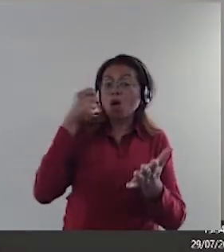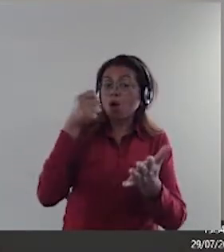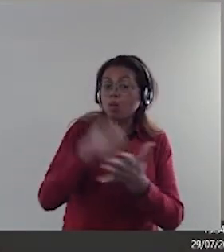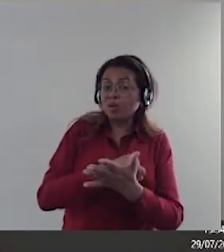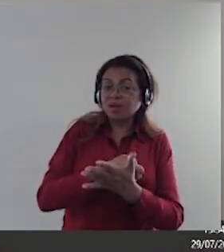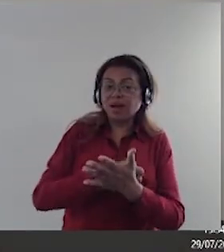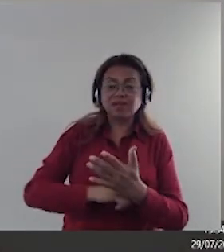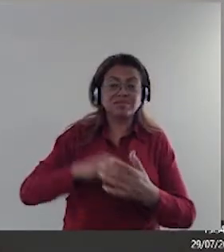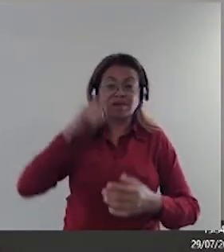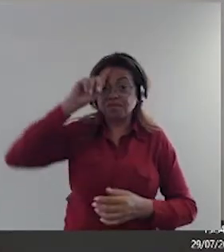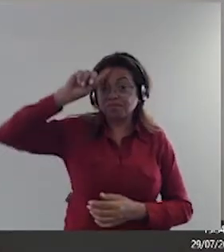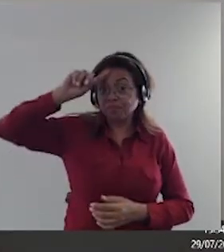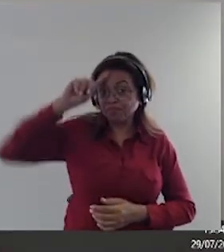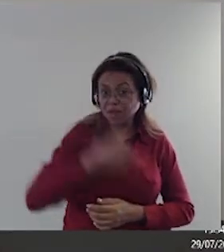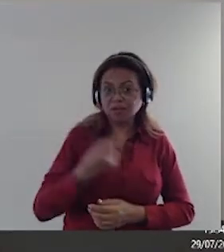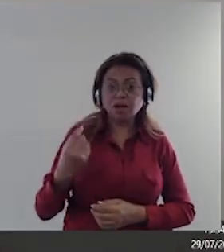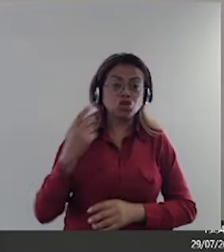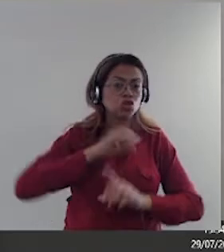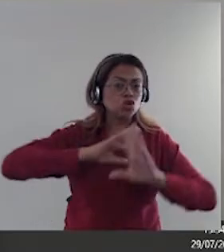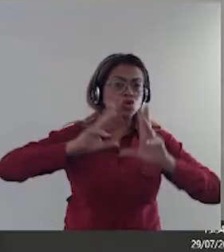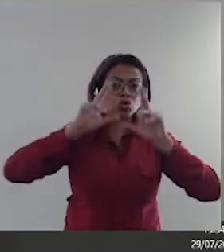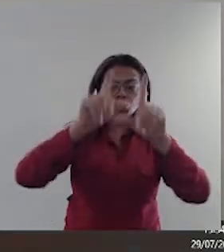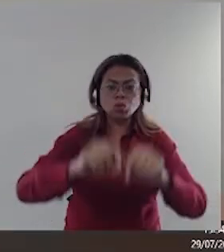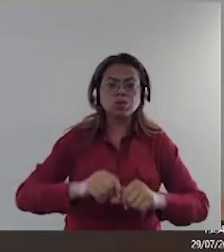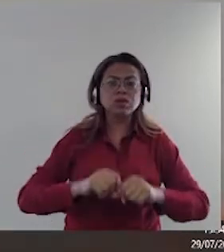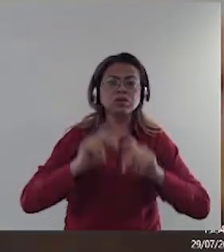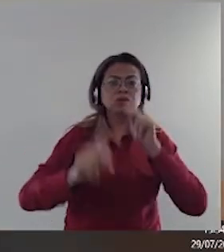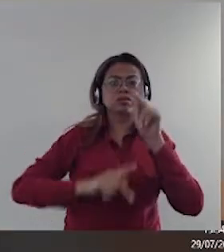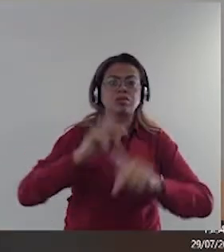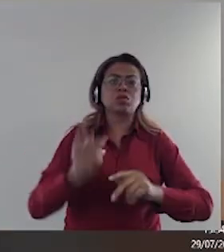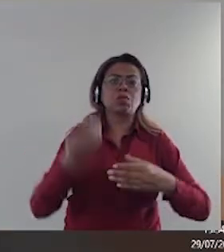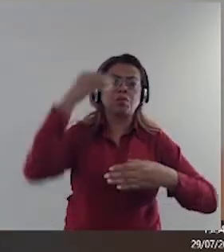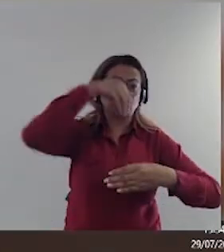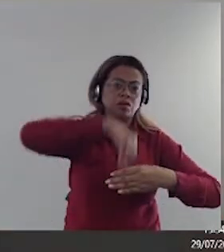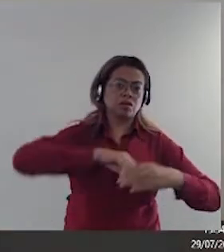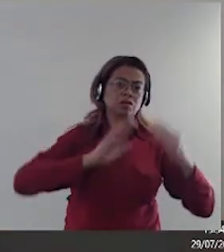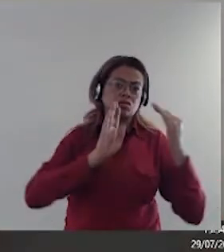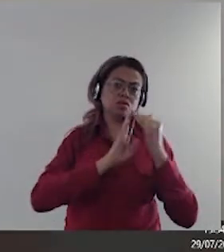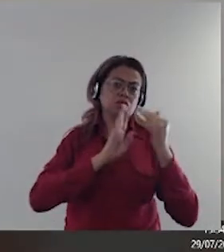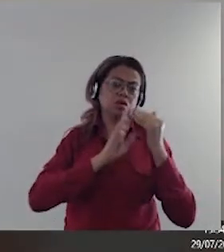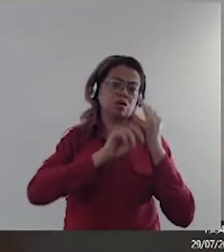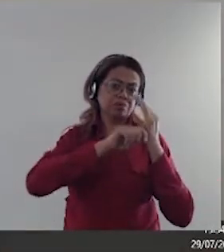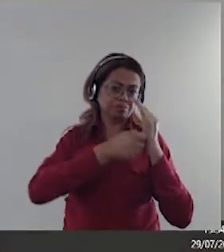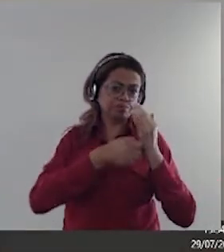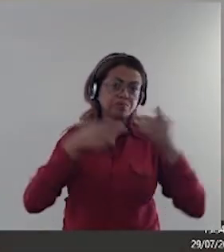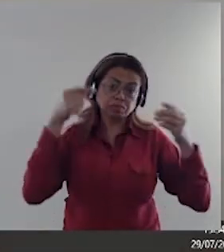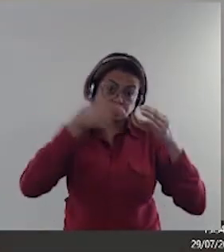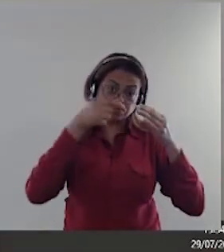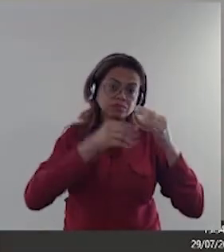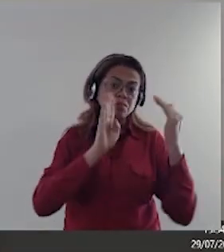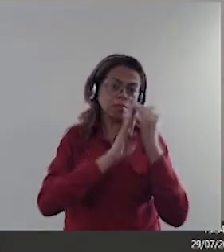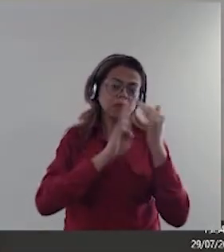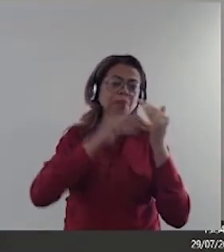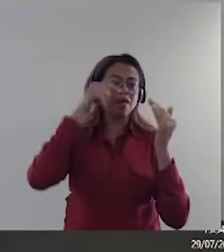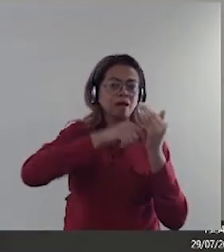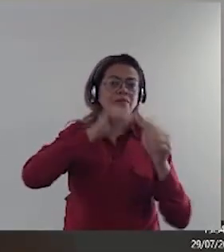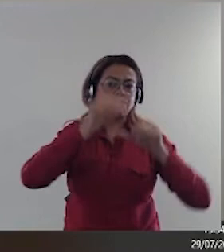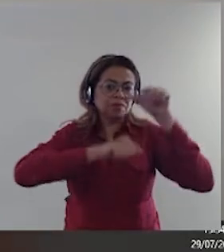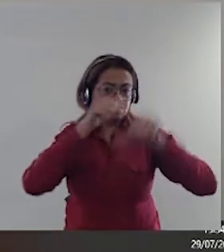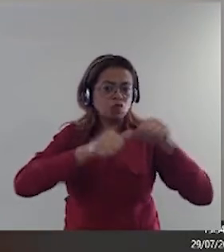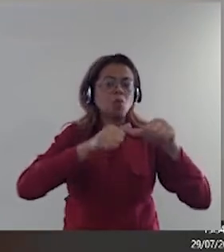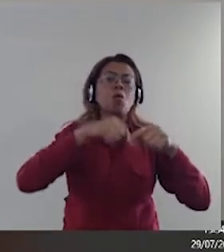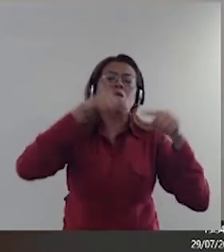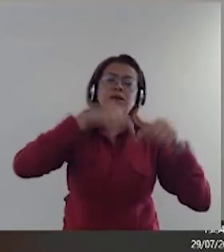as nossas casas, elas se transformaram ao mesmo tempo em casa, né, já era casa, e transformou-se em escritório, transformou-se em sala